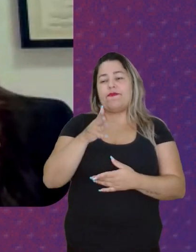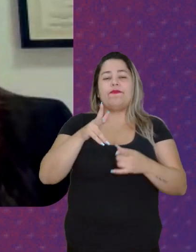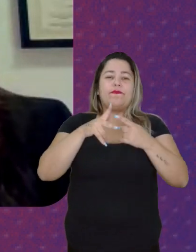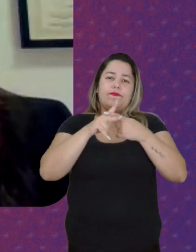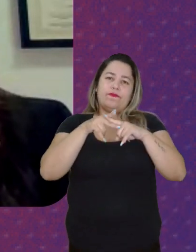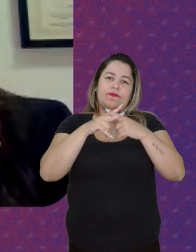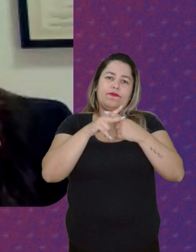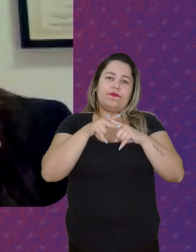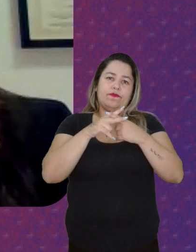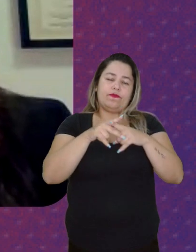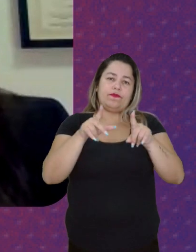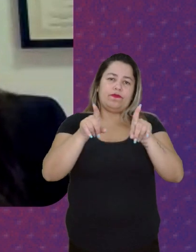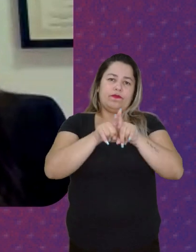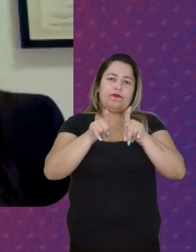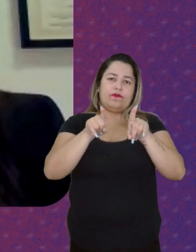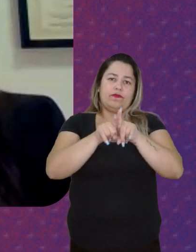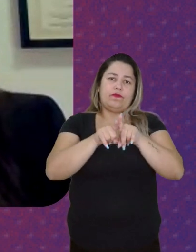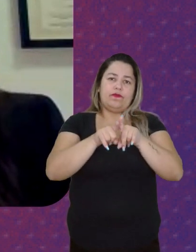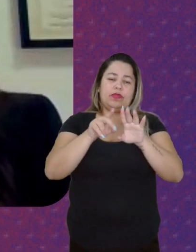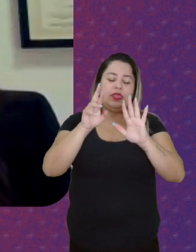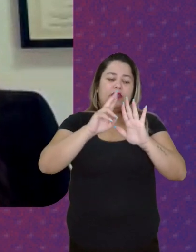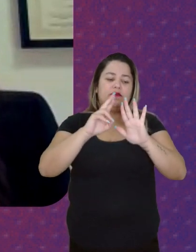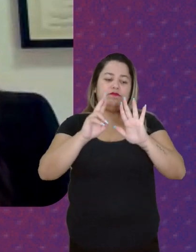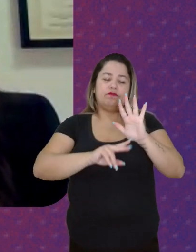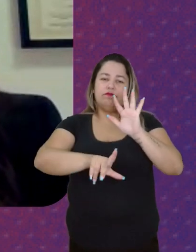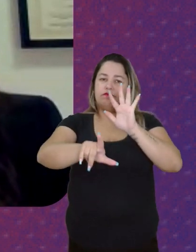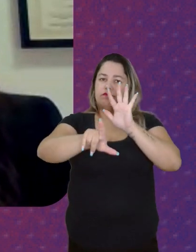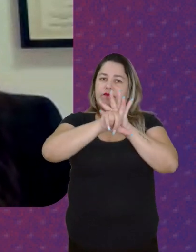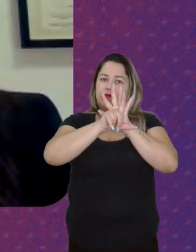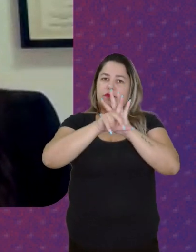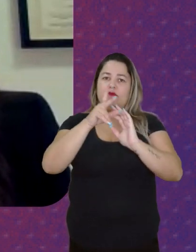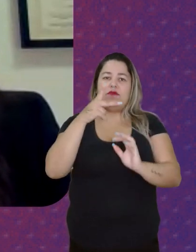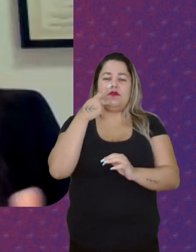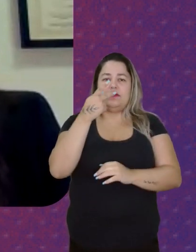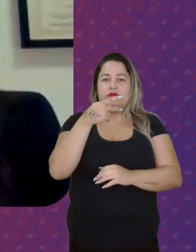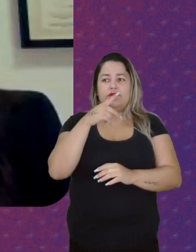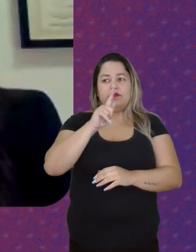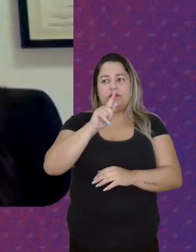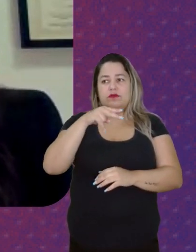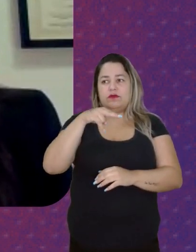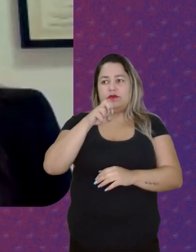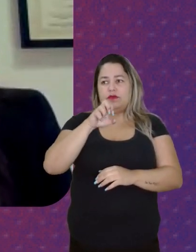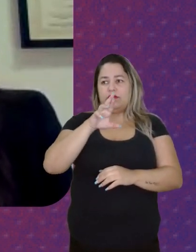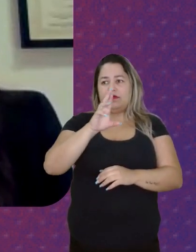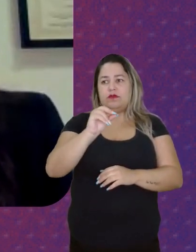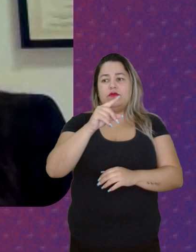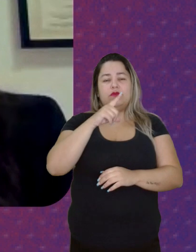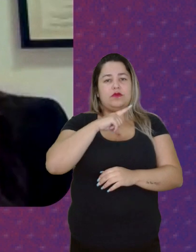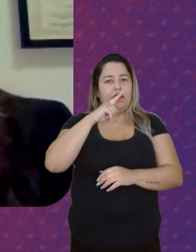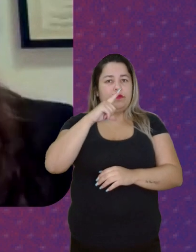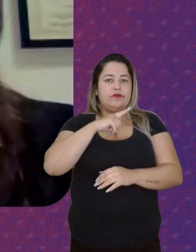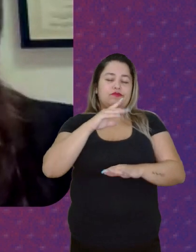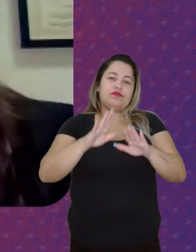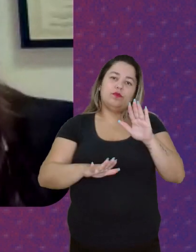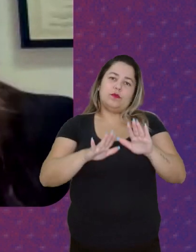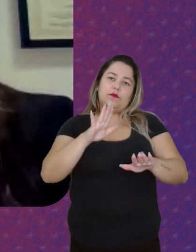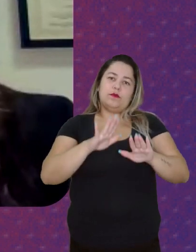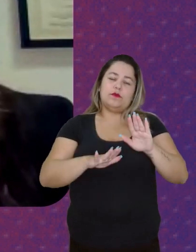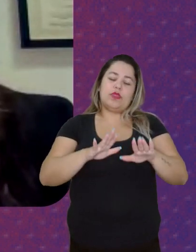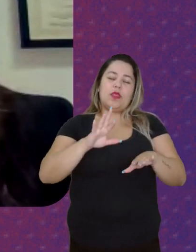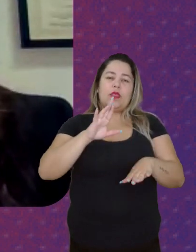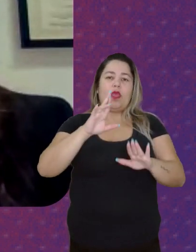essa discrepância, porque a redação da lei fala em sexo, não fala em gênero. Enfim, existe esse pequeno porém na redação da